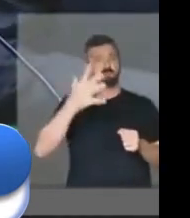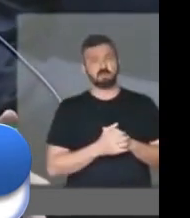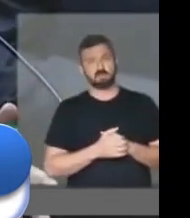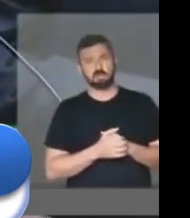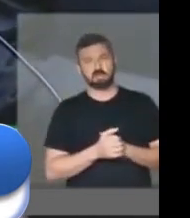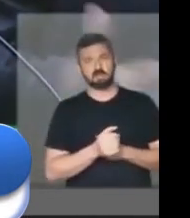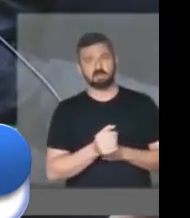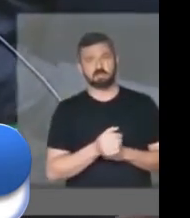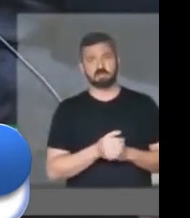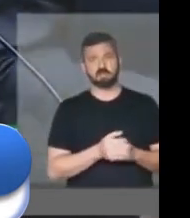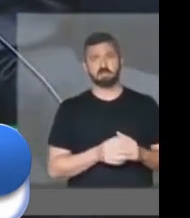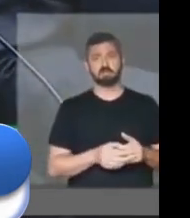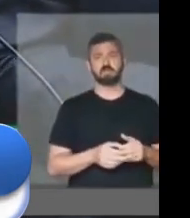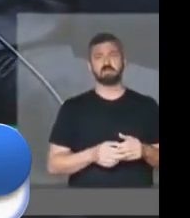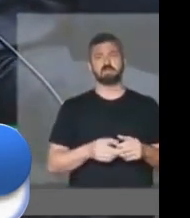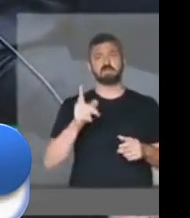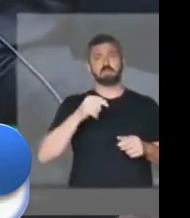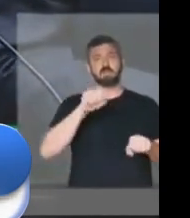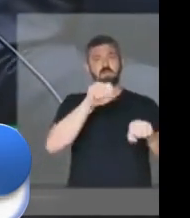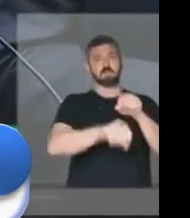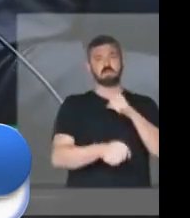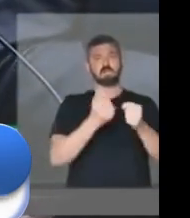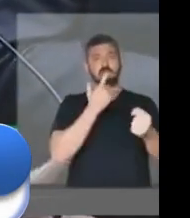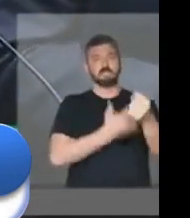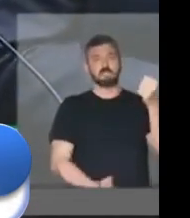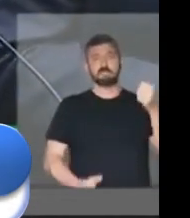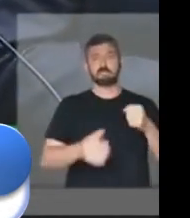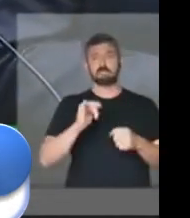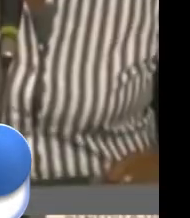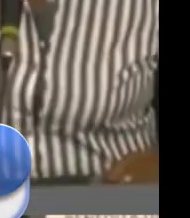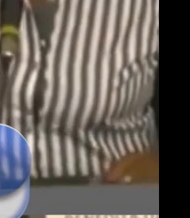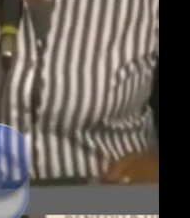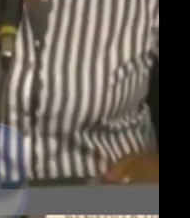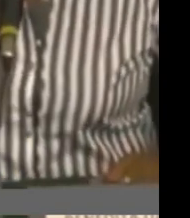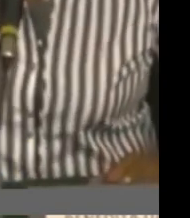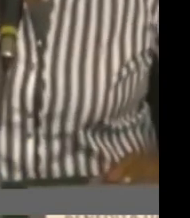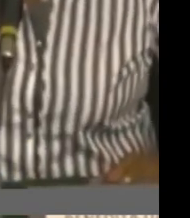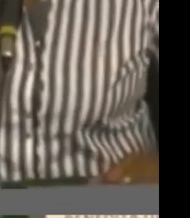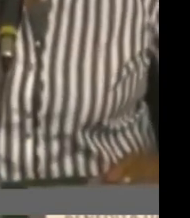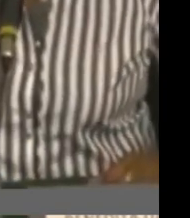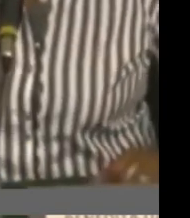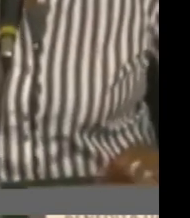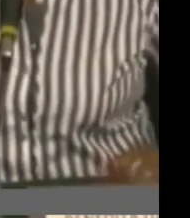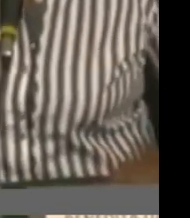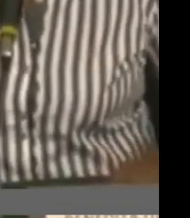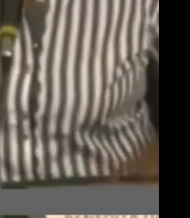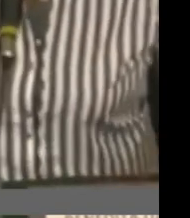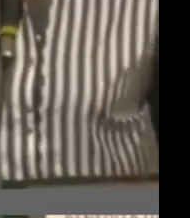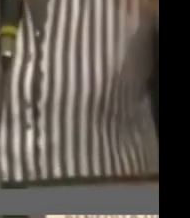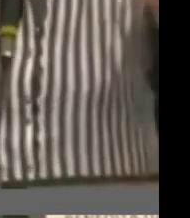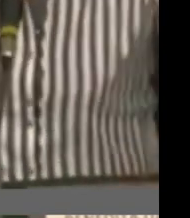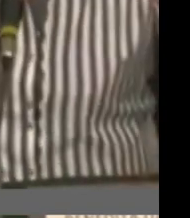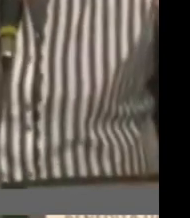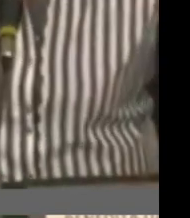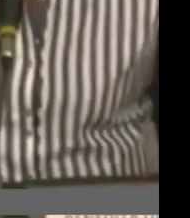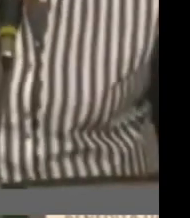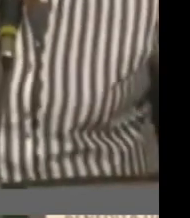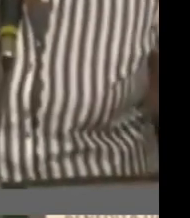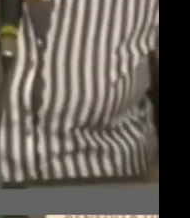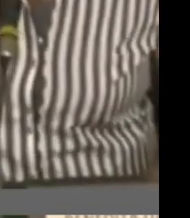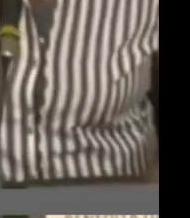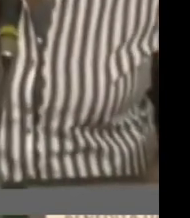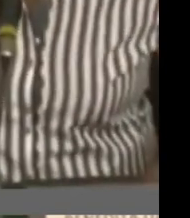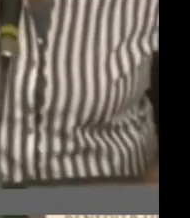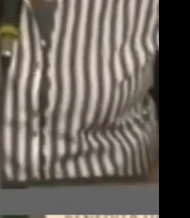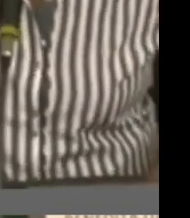que só com derramamento de sangue será feita sem armas. Que sem derramamento de sangue não haverá